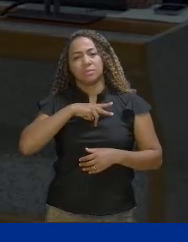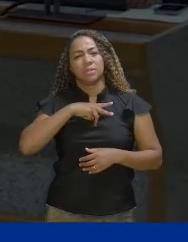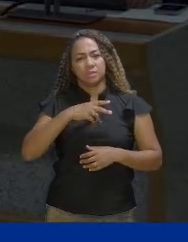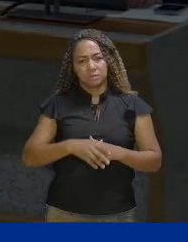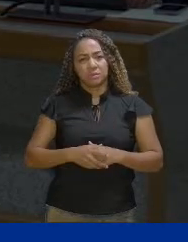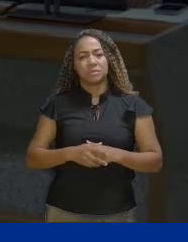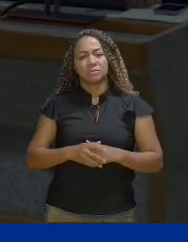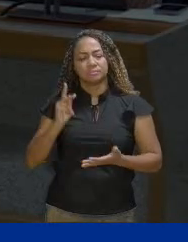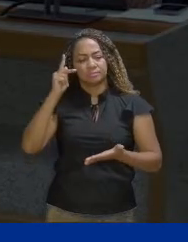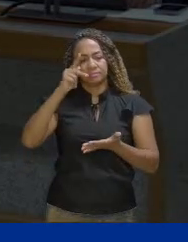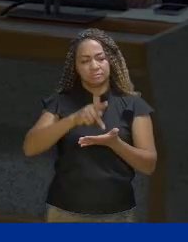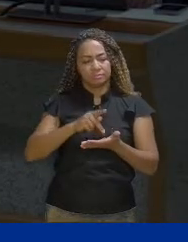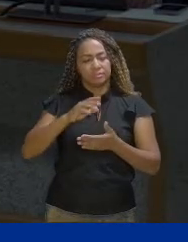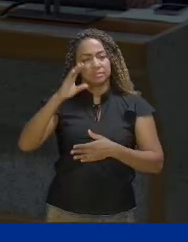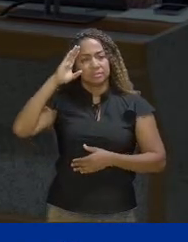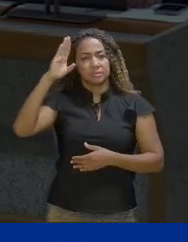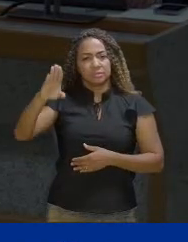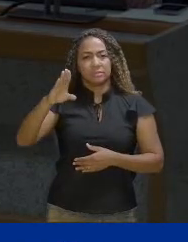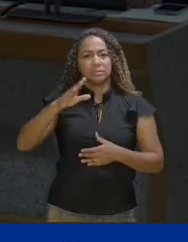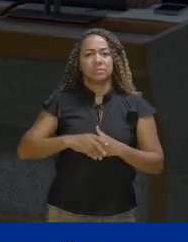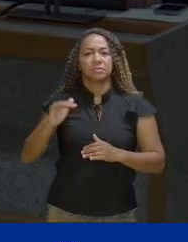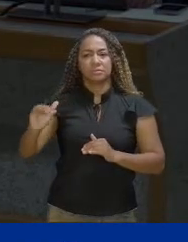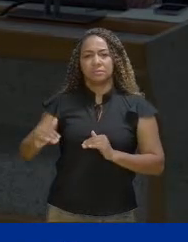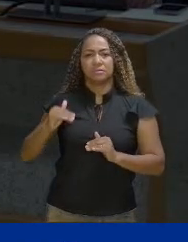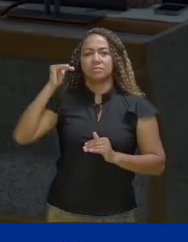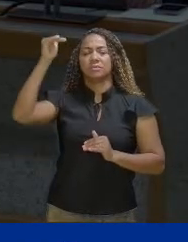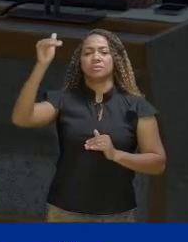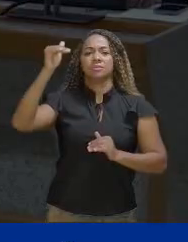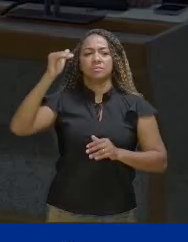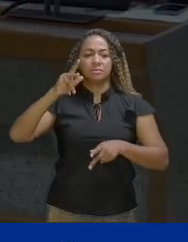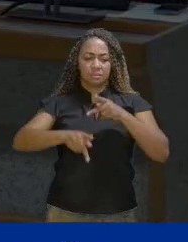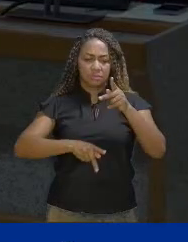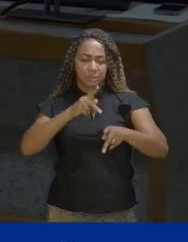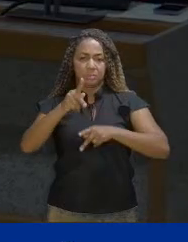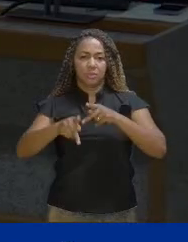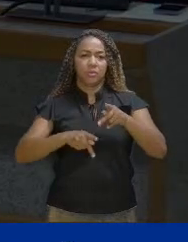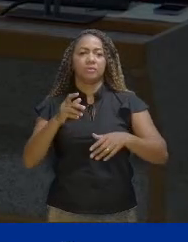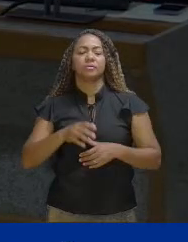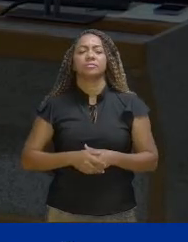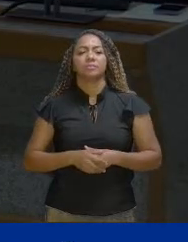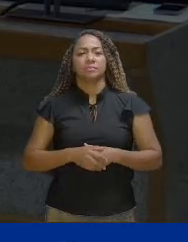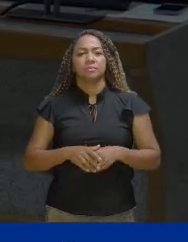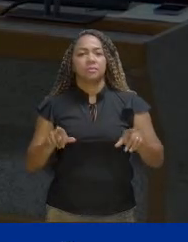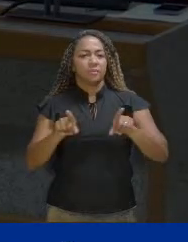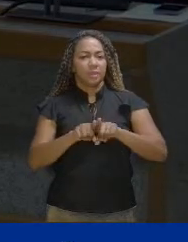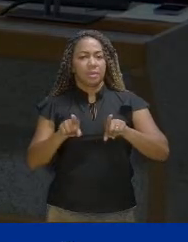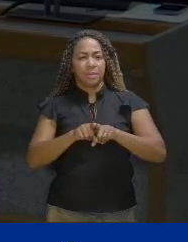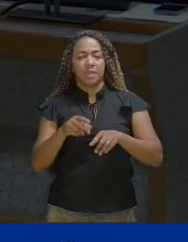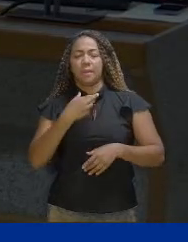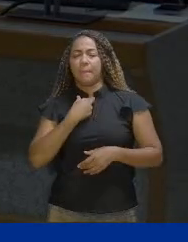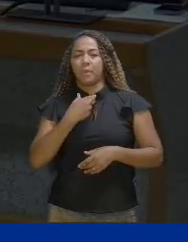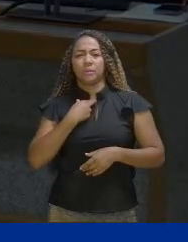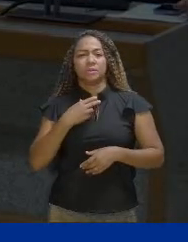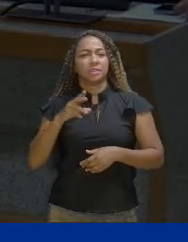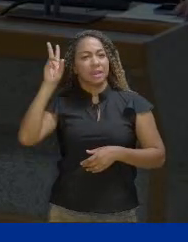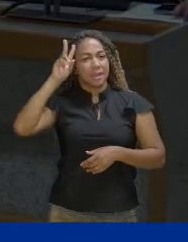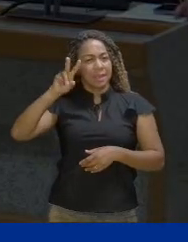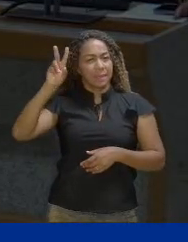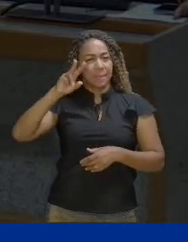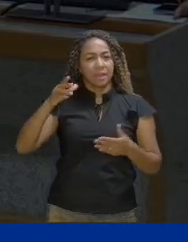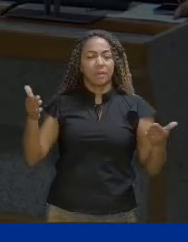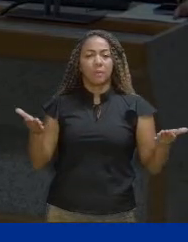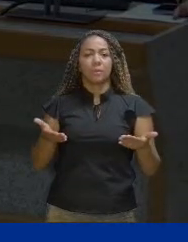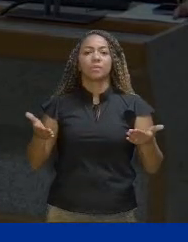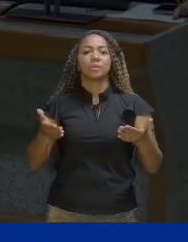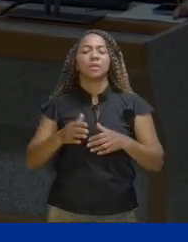concretização do princípio fundamental da soberania popular. Doutora Keila também não poderia deixar de lembrar, nesta